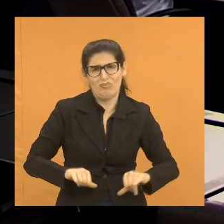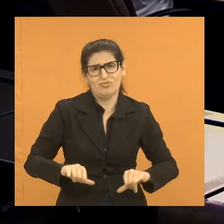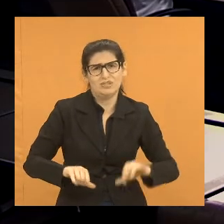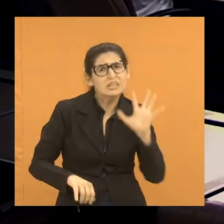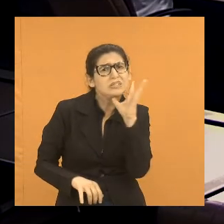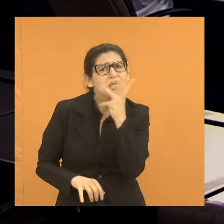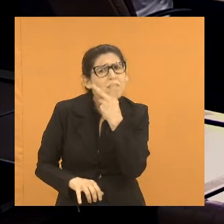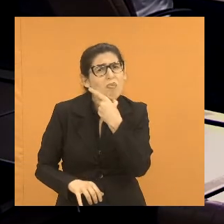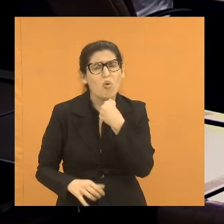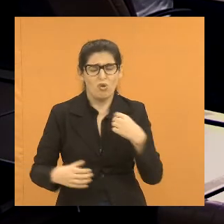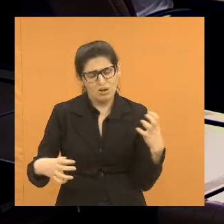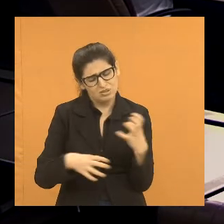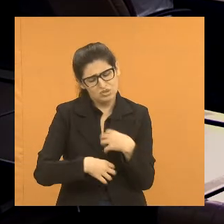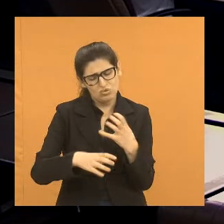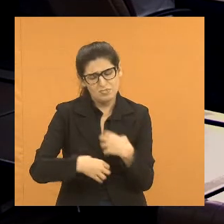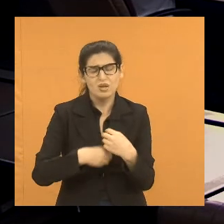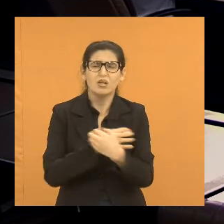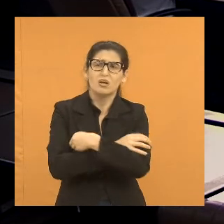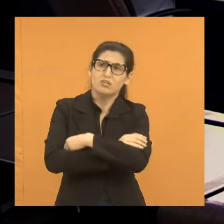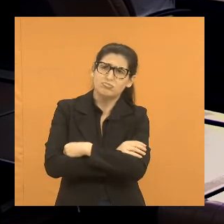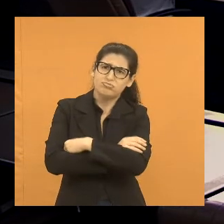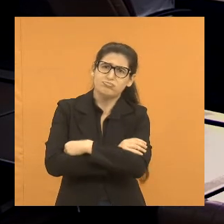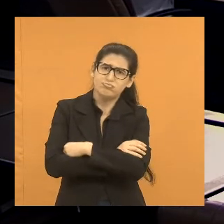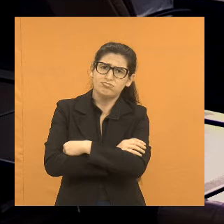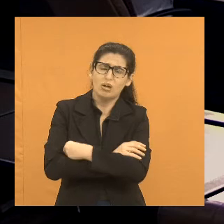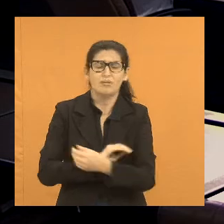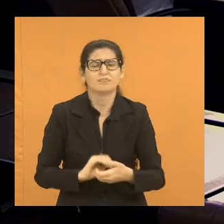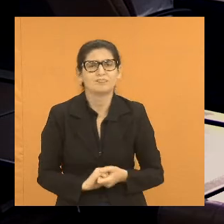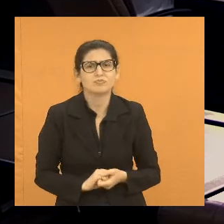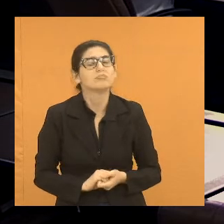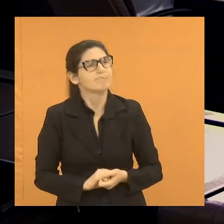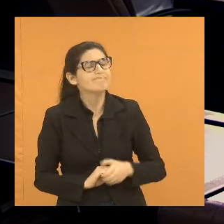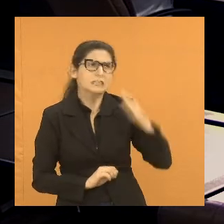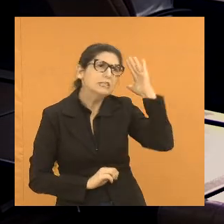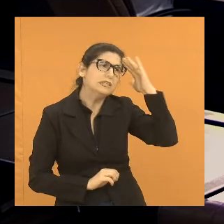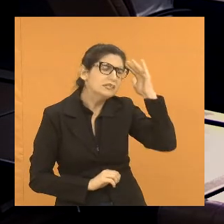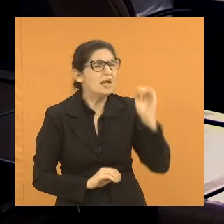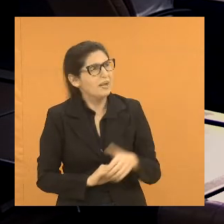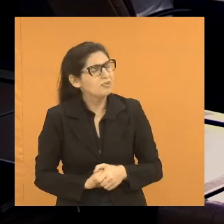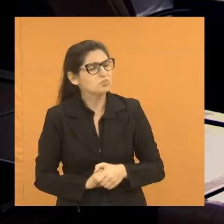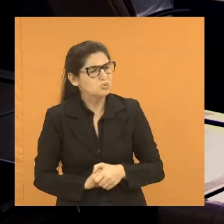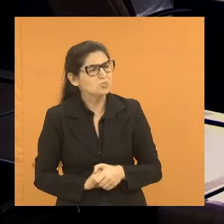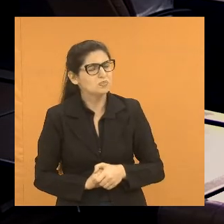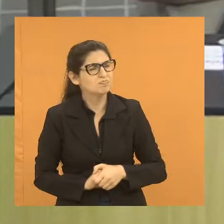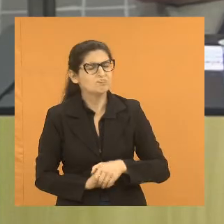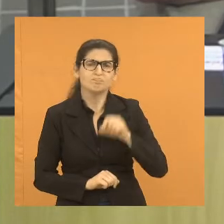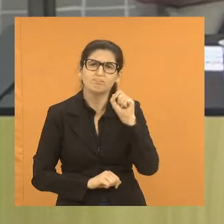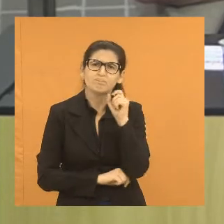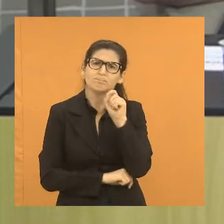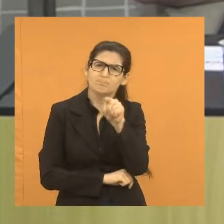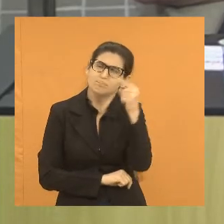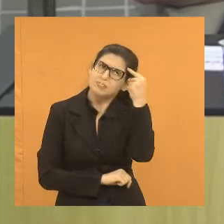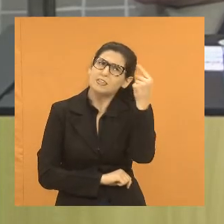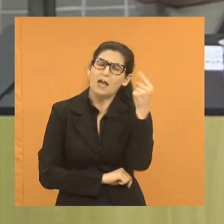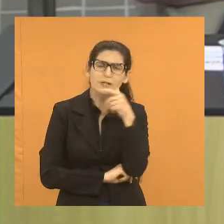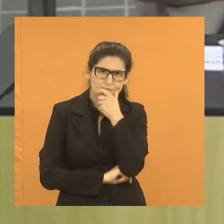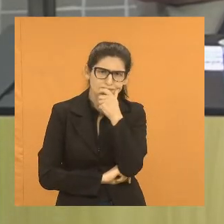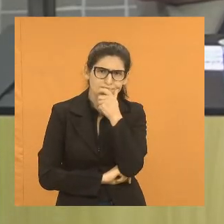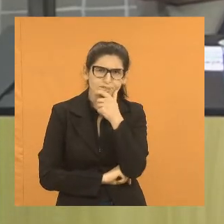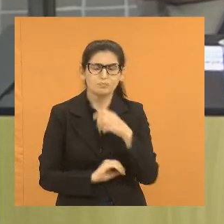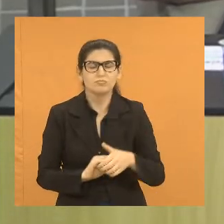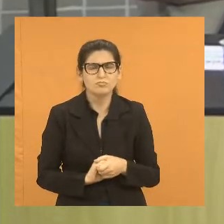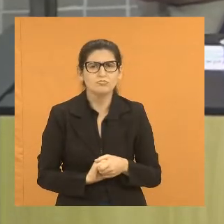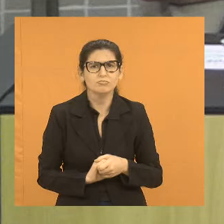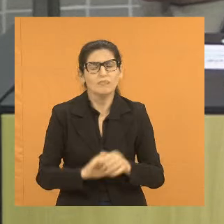Sim, eu até compreendo o questionamento do senhor e acho até plausível o questionamento